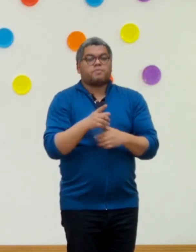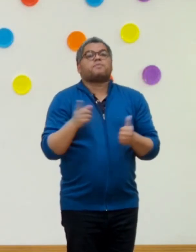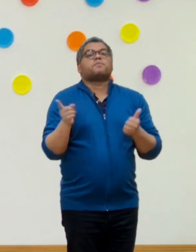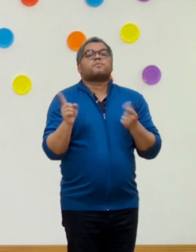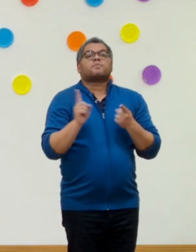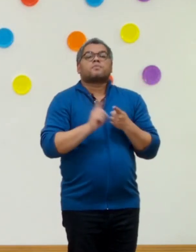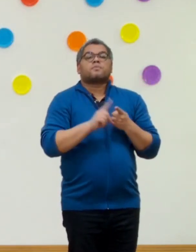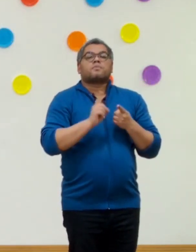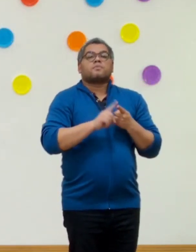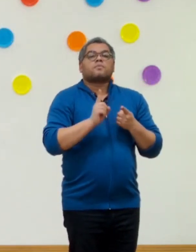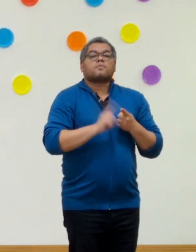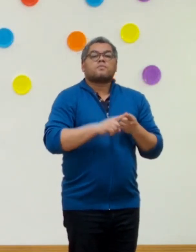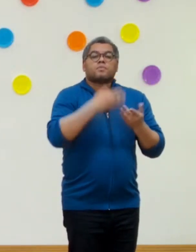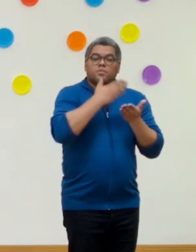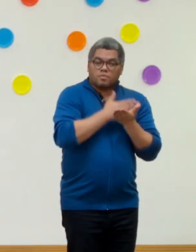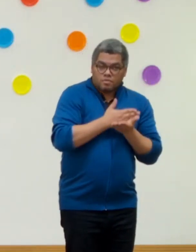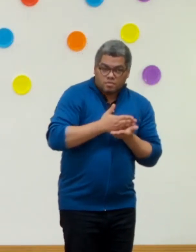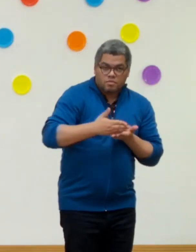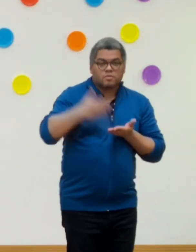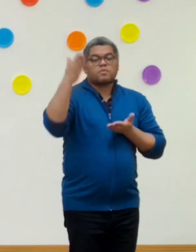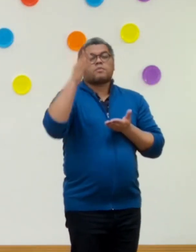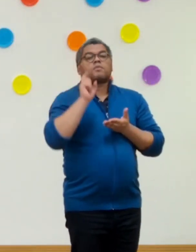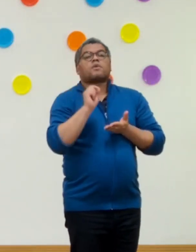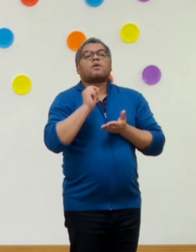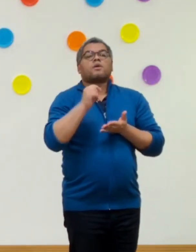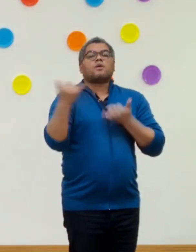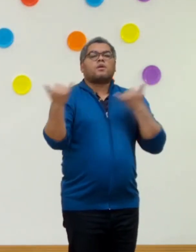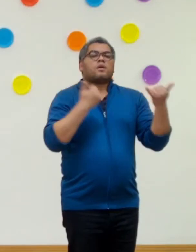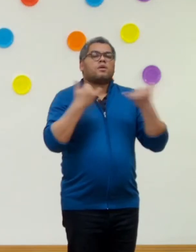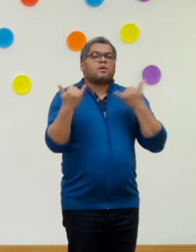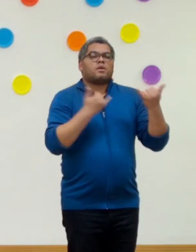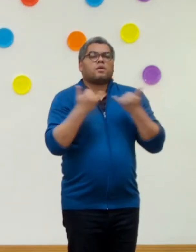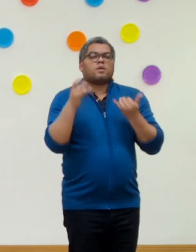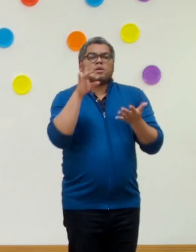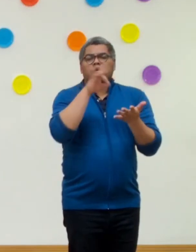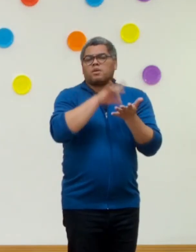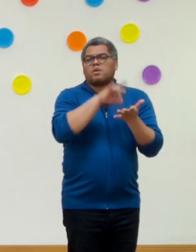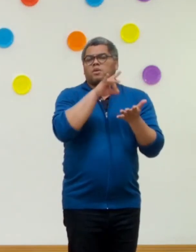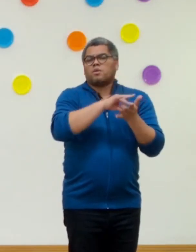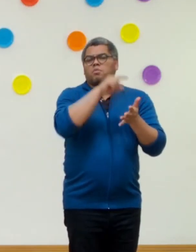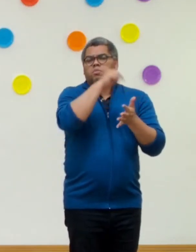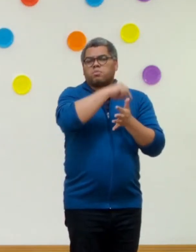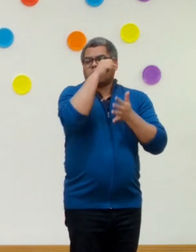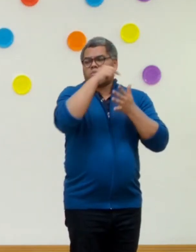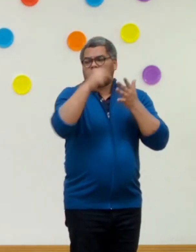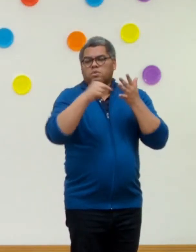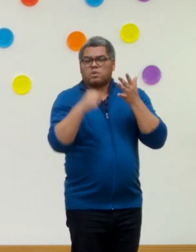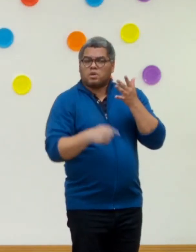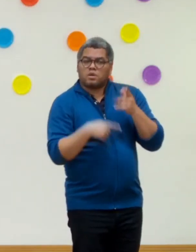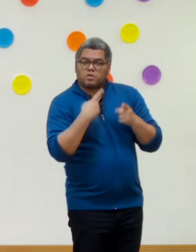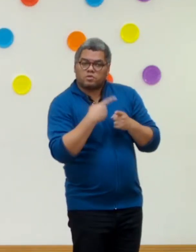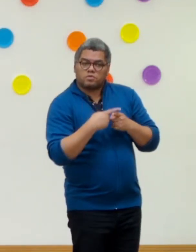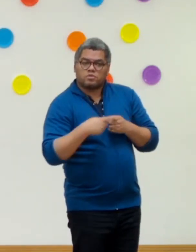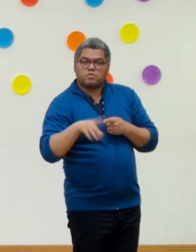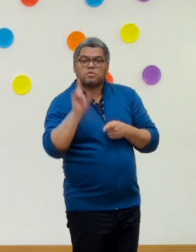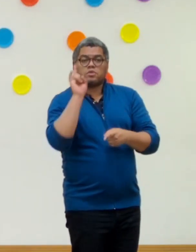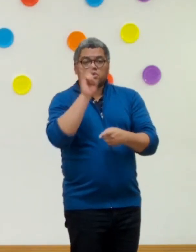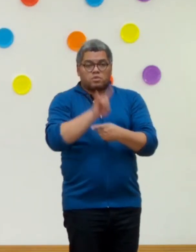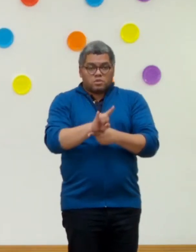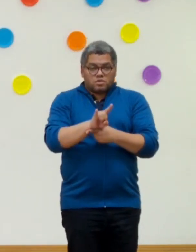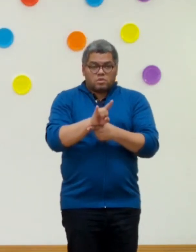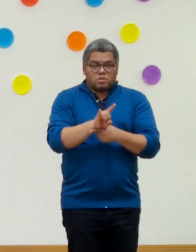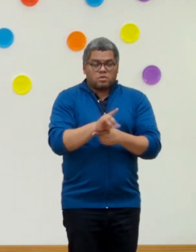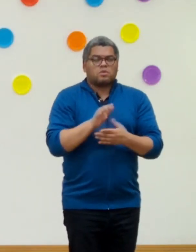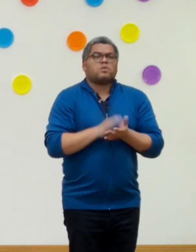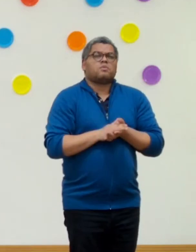algumas informações, como eu disse, iniciais e algumas realidades preocupantes sobre o adultério. Em